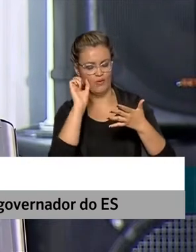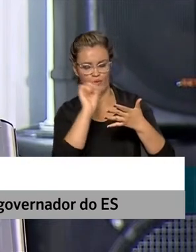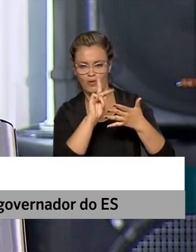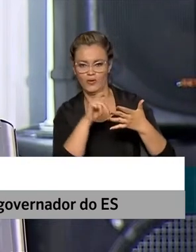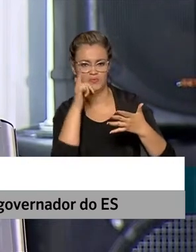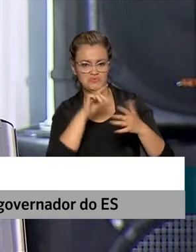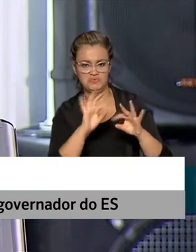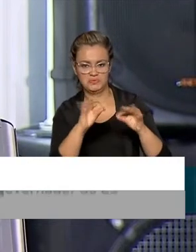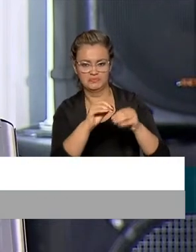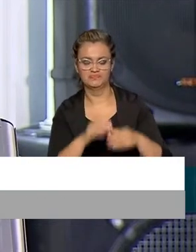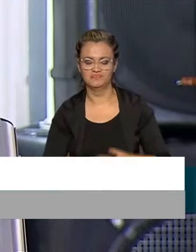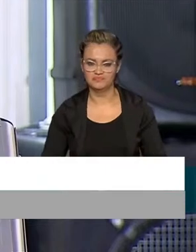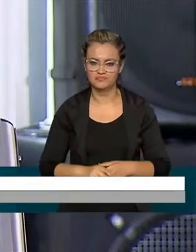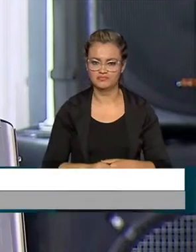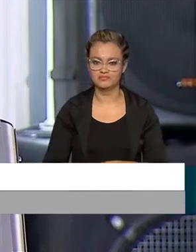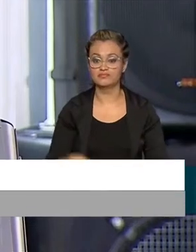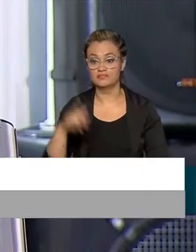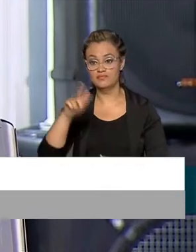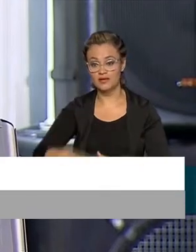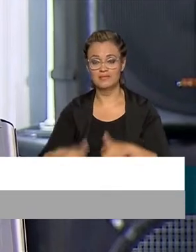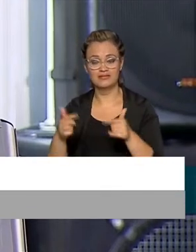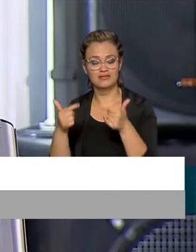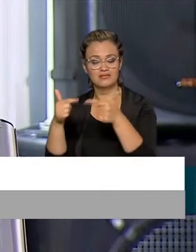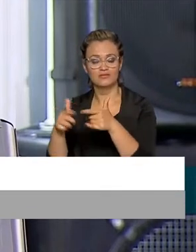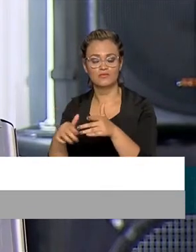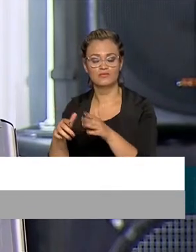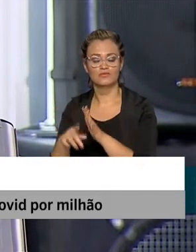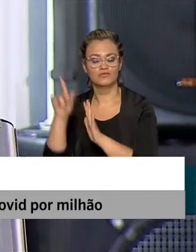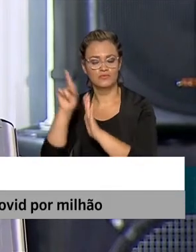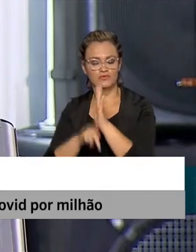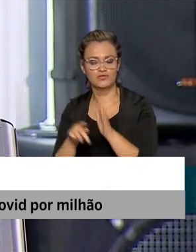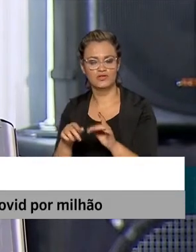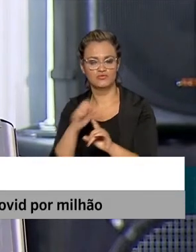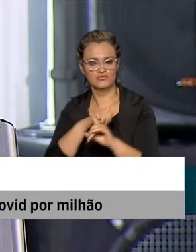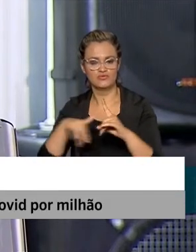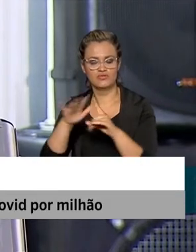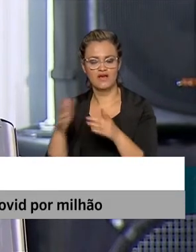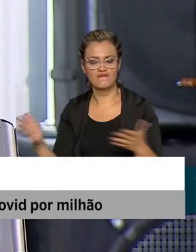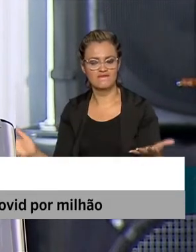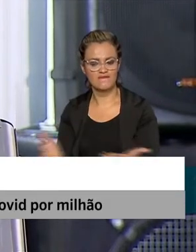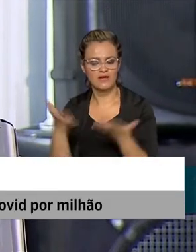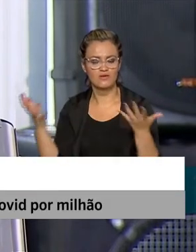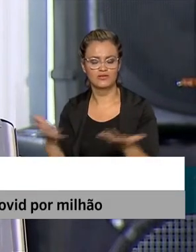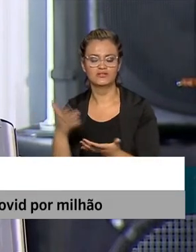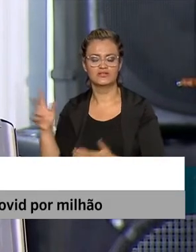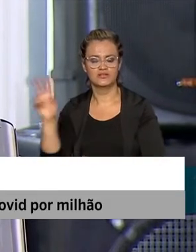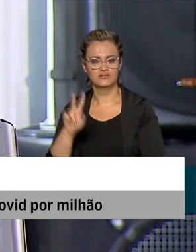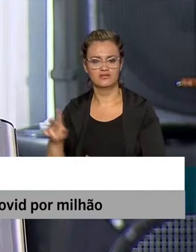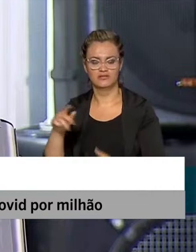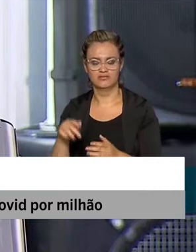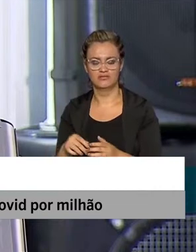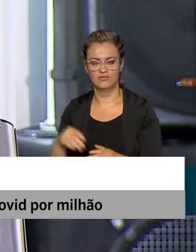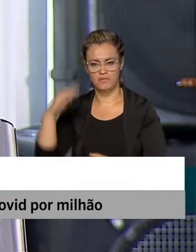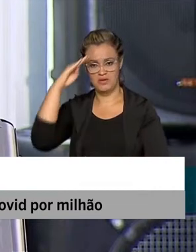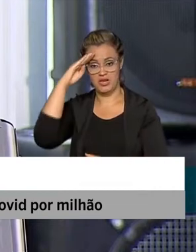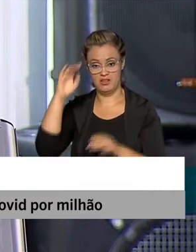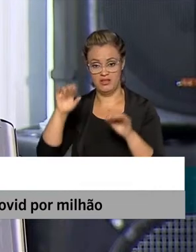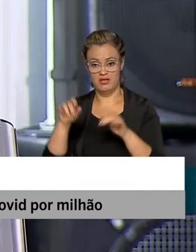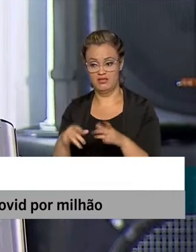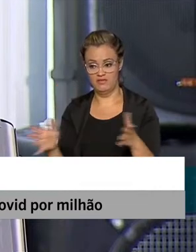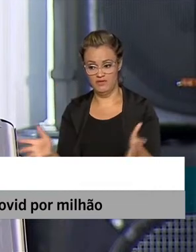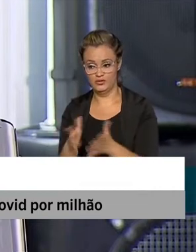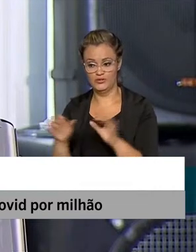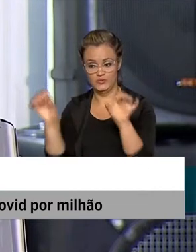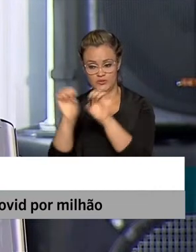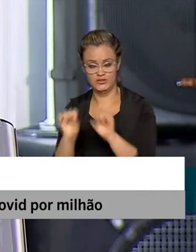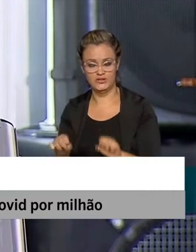do sistema de proteção social, valorizando a carreira militar, e deu atenção prioritária ao sistema de saúde.